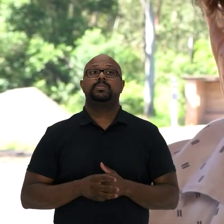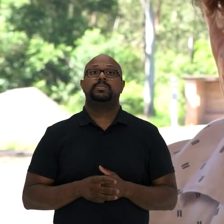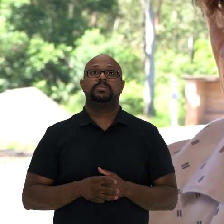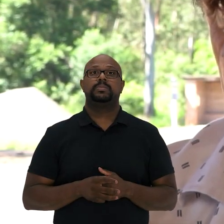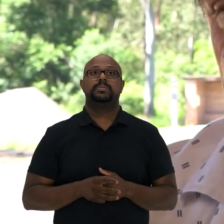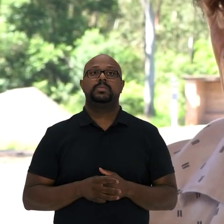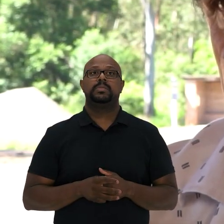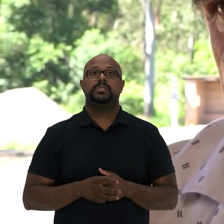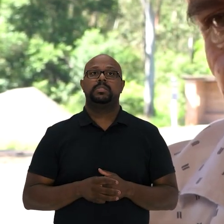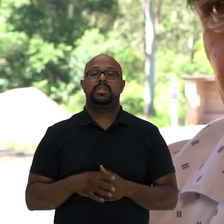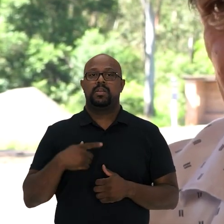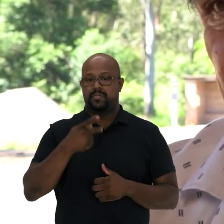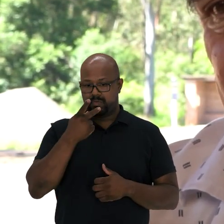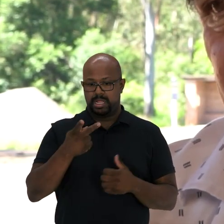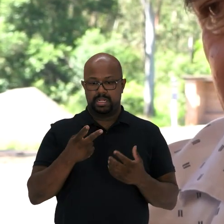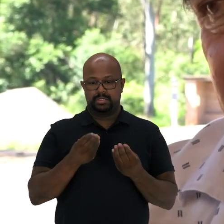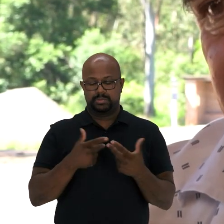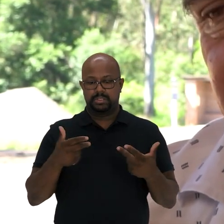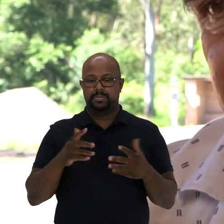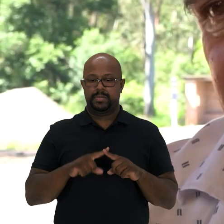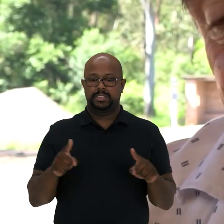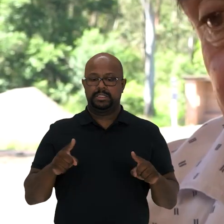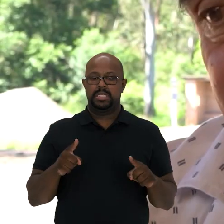Então, eu falei umas coisas assim bem...